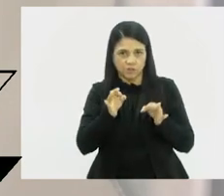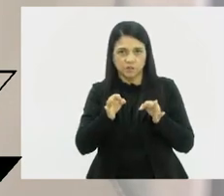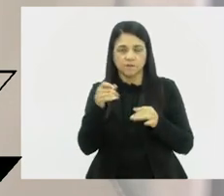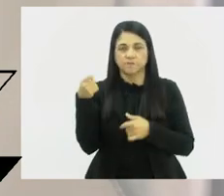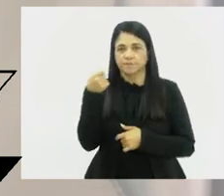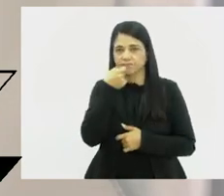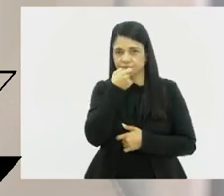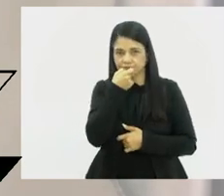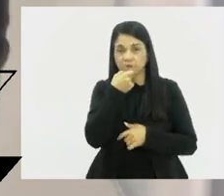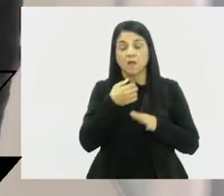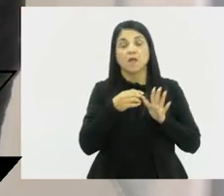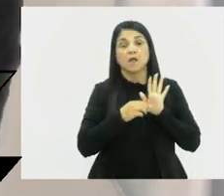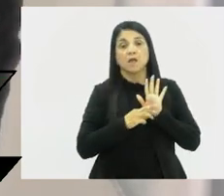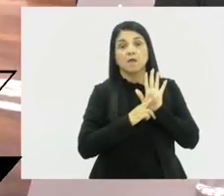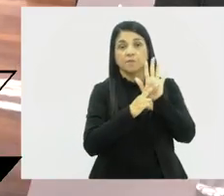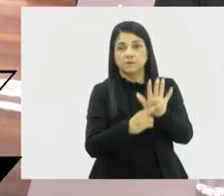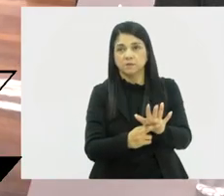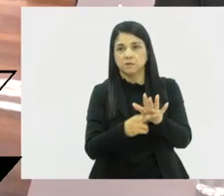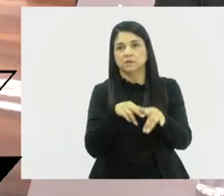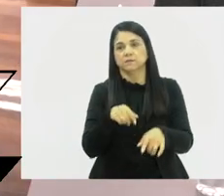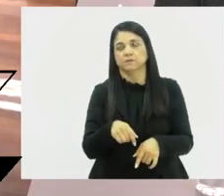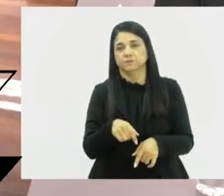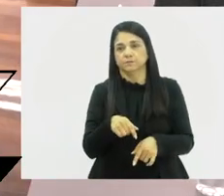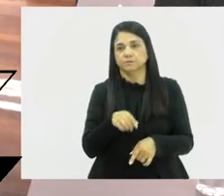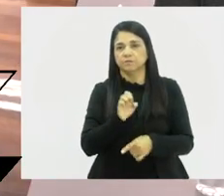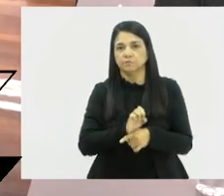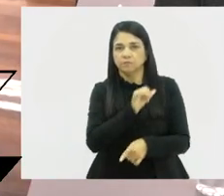microfone. Está aqui. Bom.